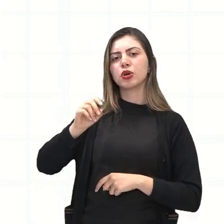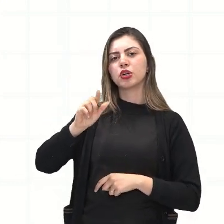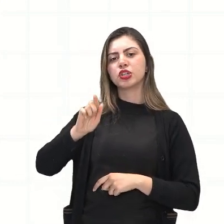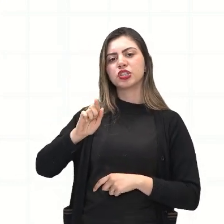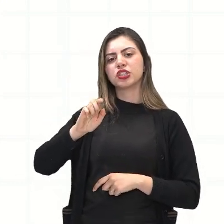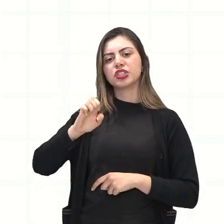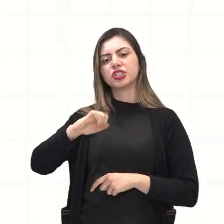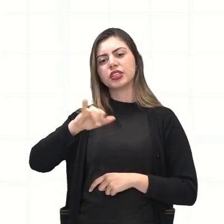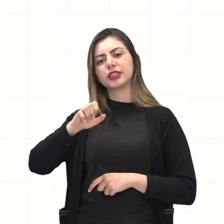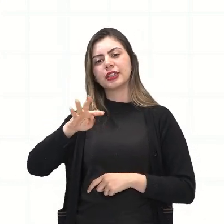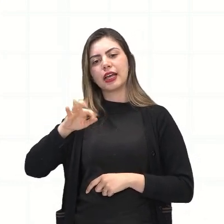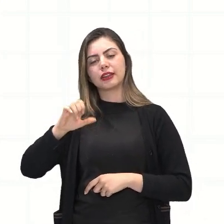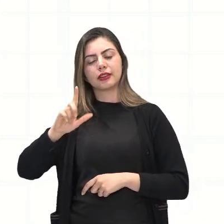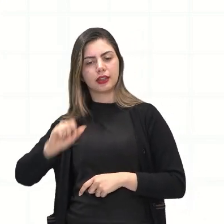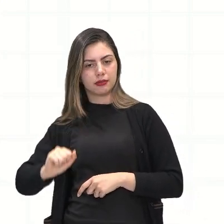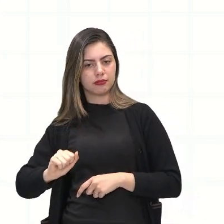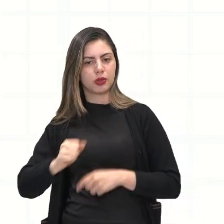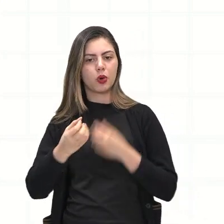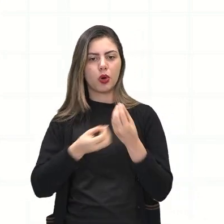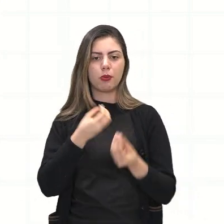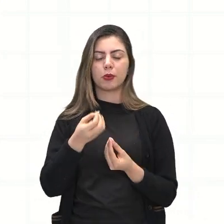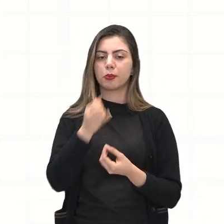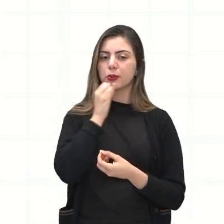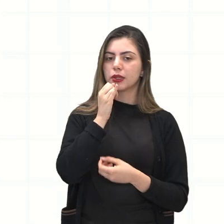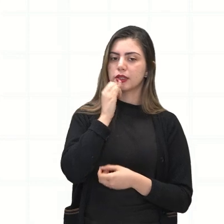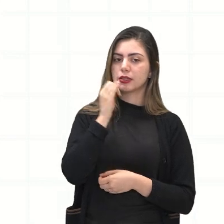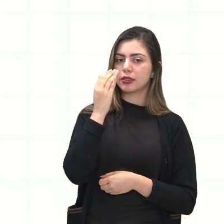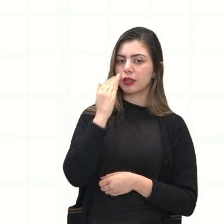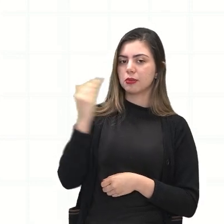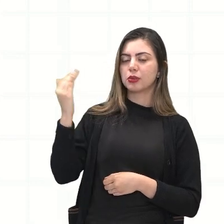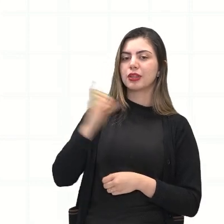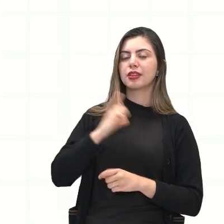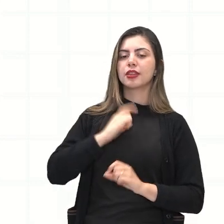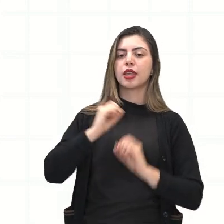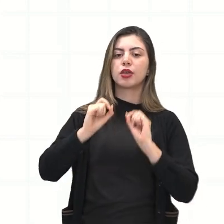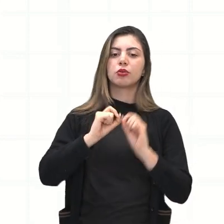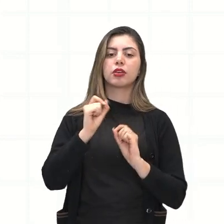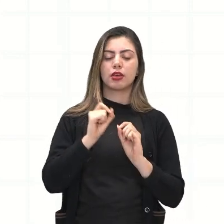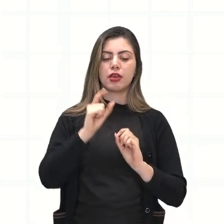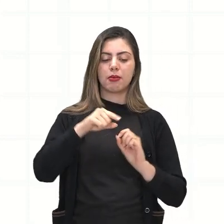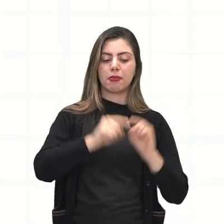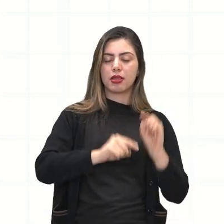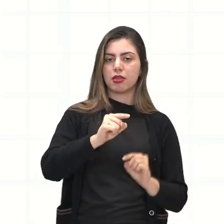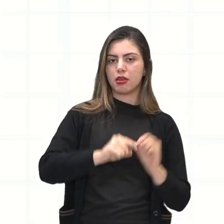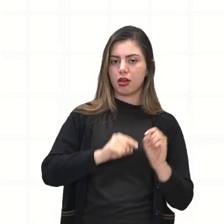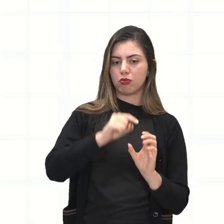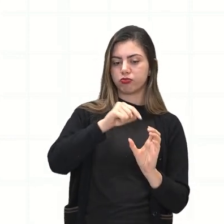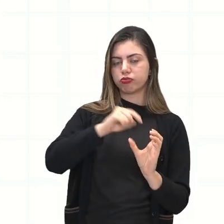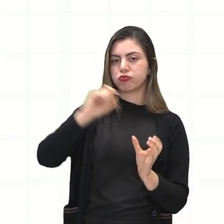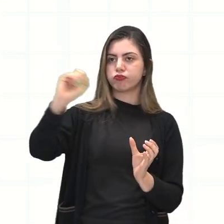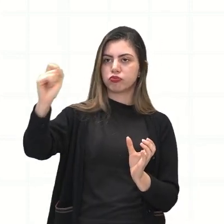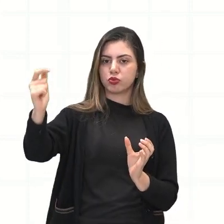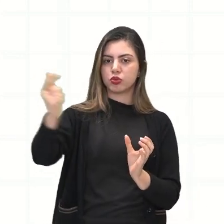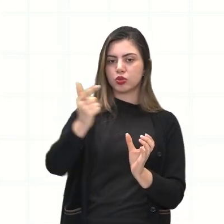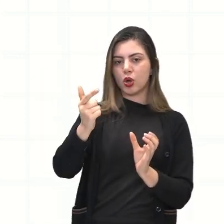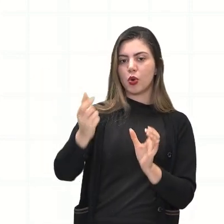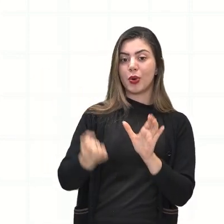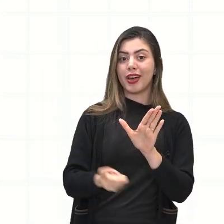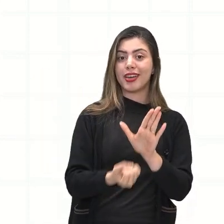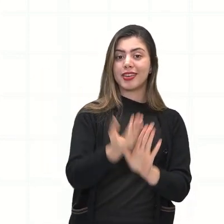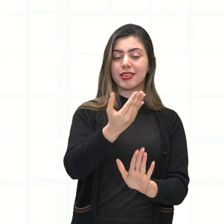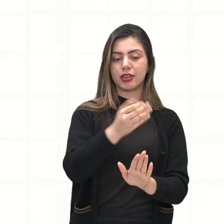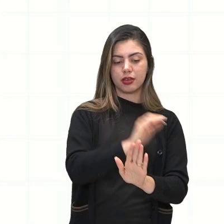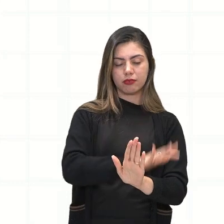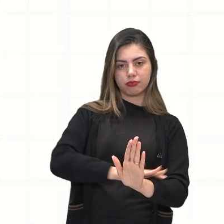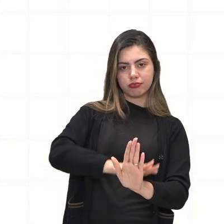de luz que ele incide e ele cria a sombra. É por isso que ela é